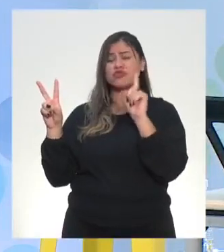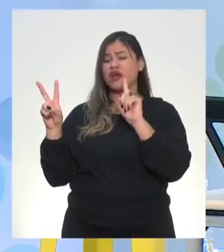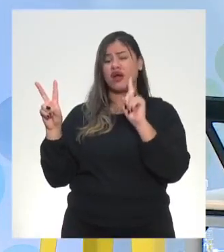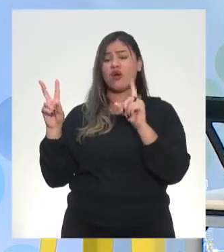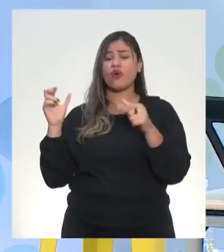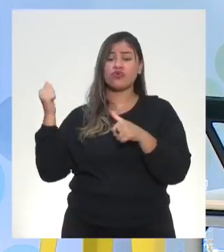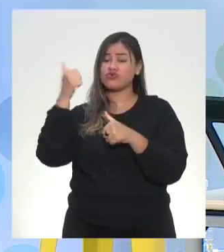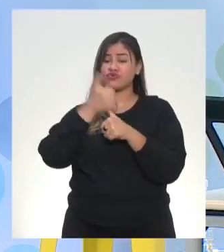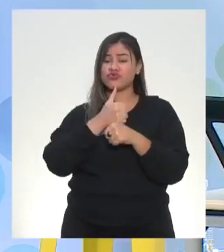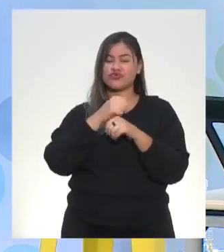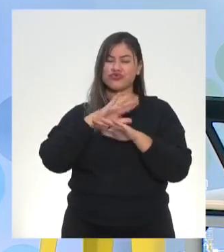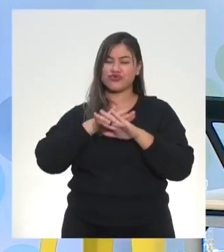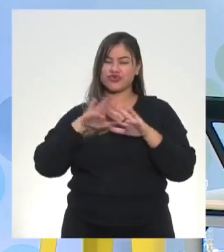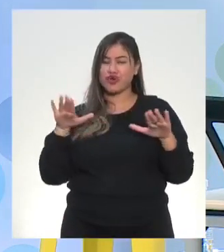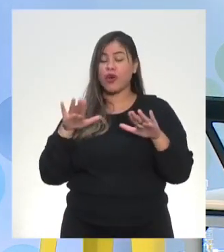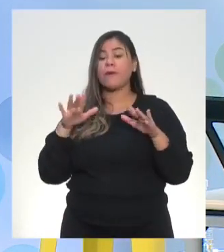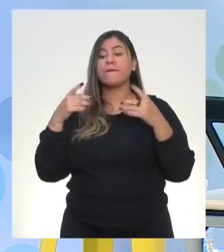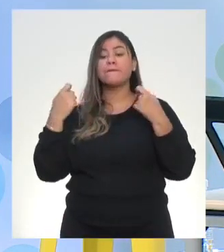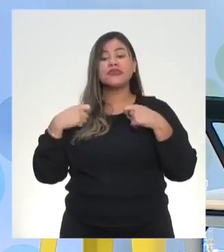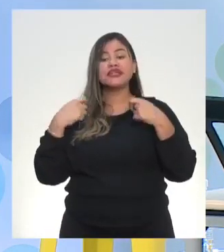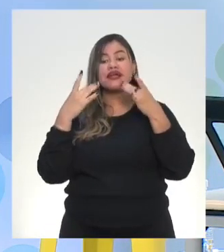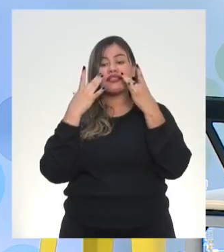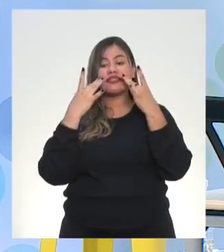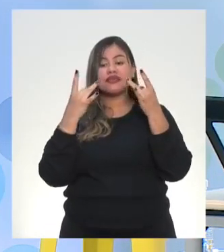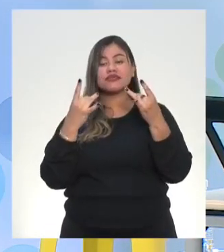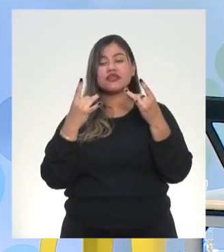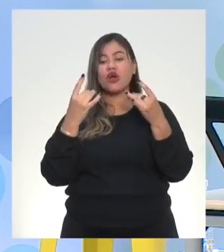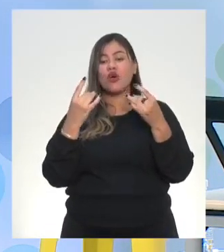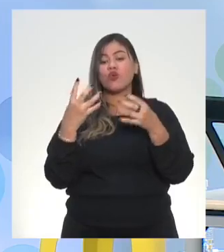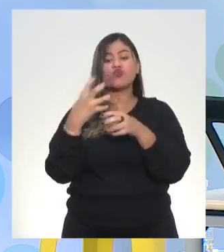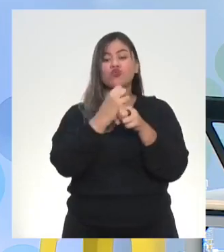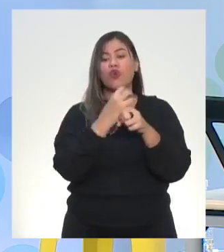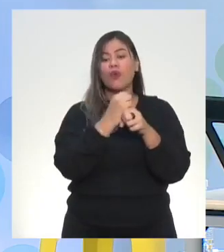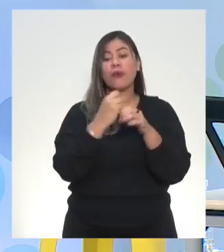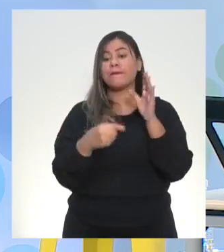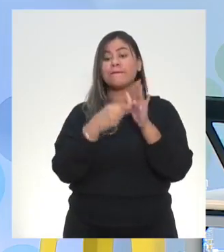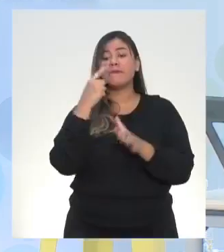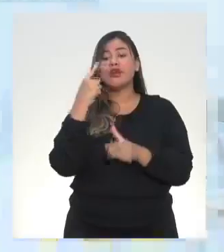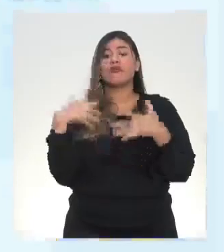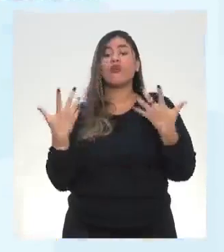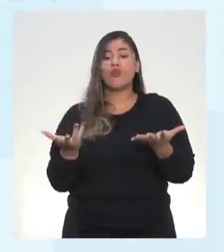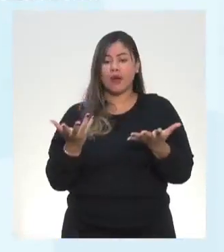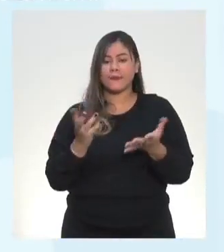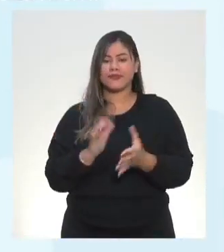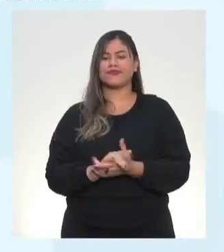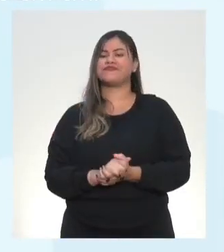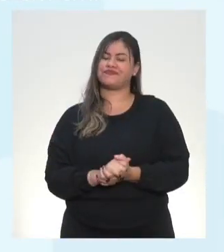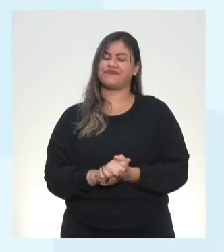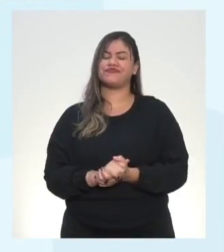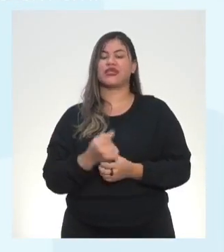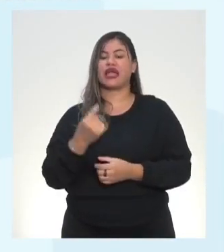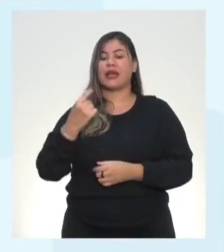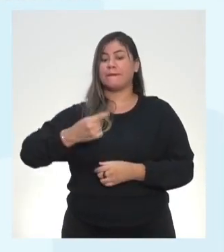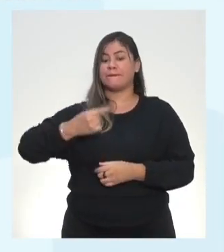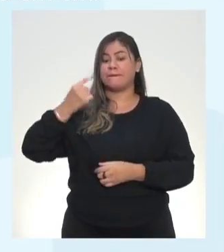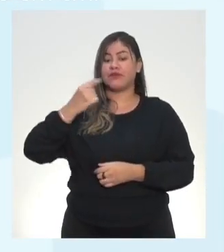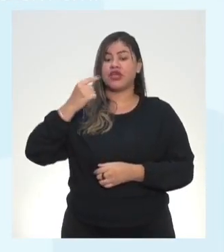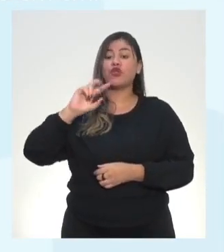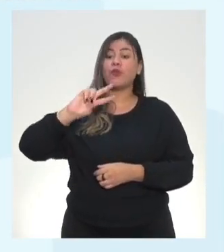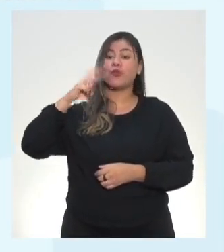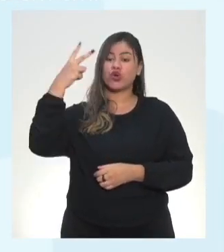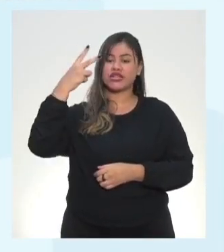este hexágono em 6 triângulos. Quando o hexágono é regular, esses triângulos são equiláteros,